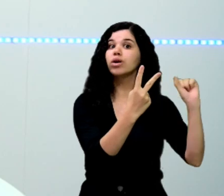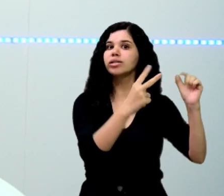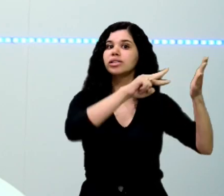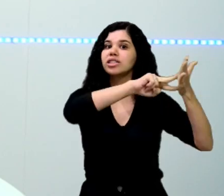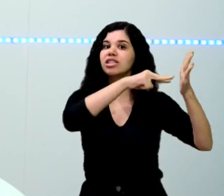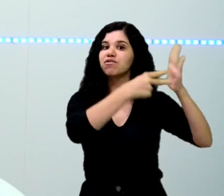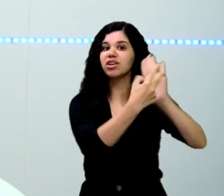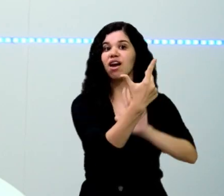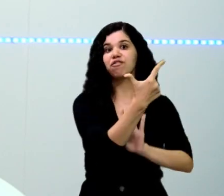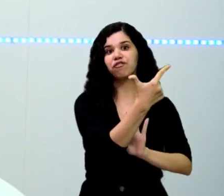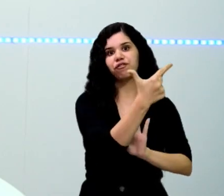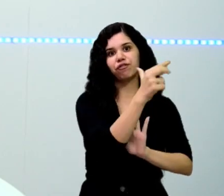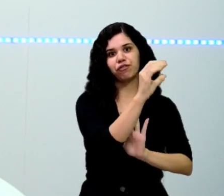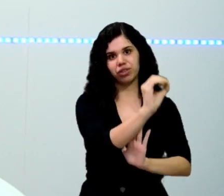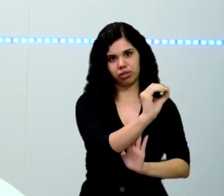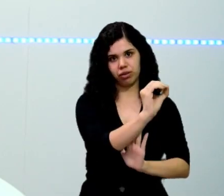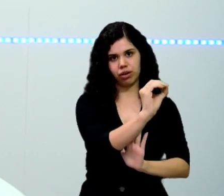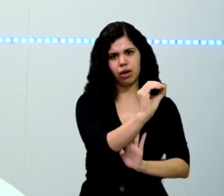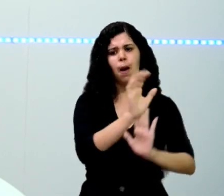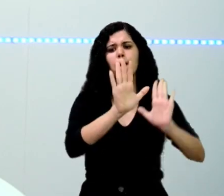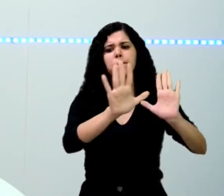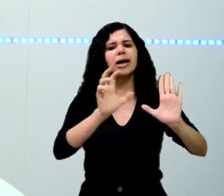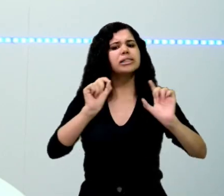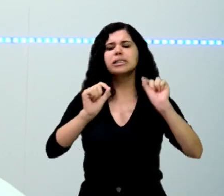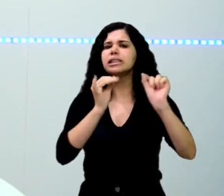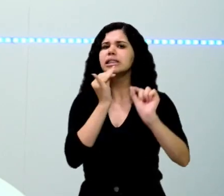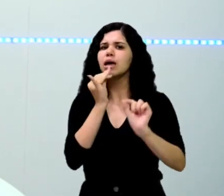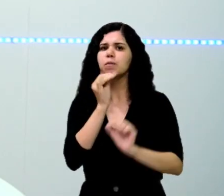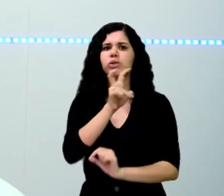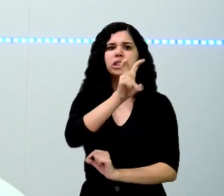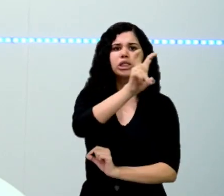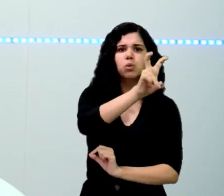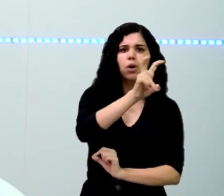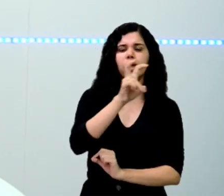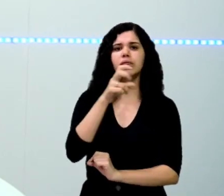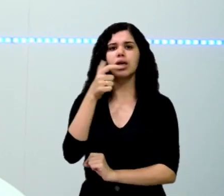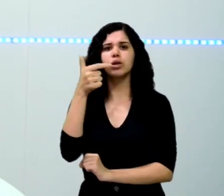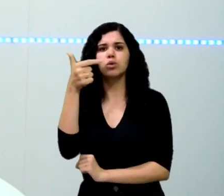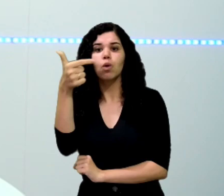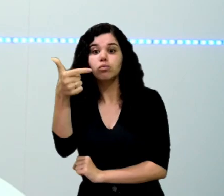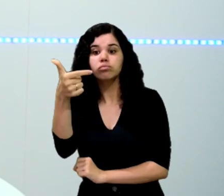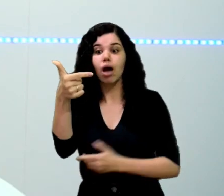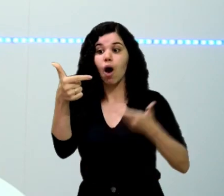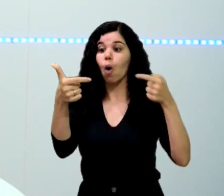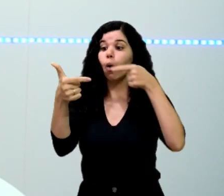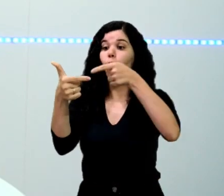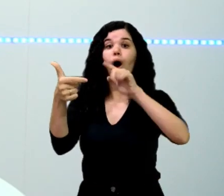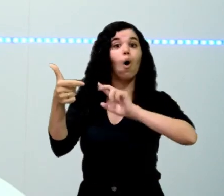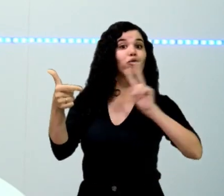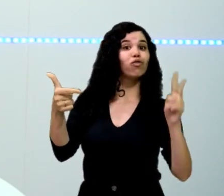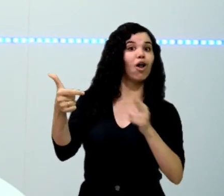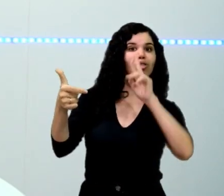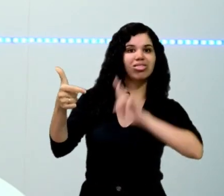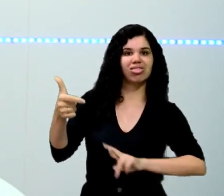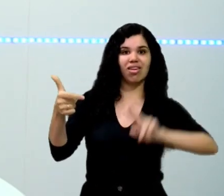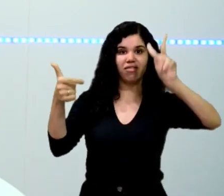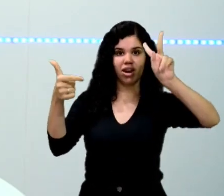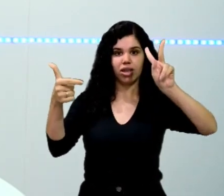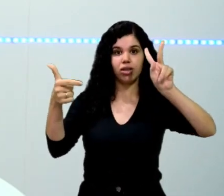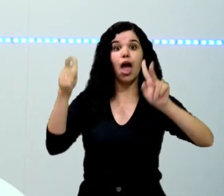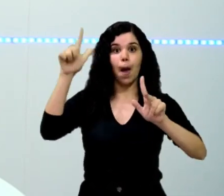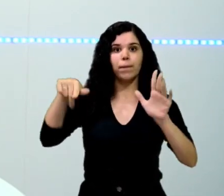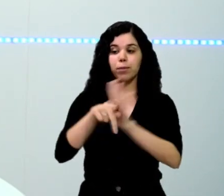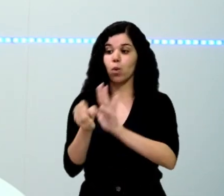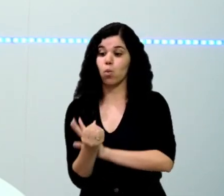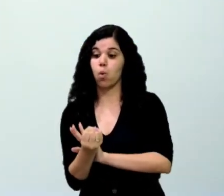20. Mas se eu tiver o número 52, o 2 agora já tem outro valor. Ele vai valer 2 porque ele